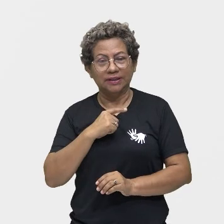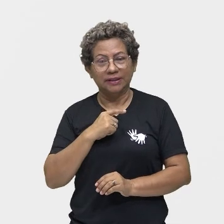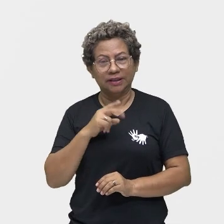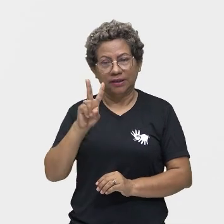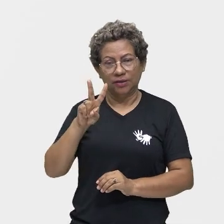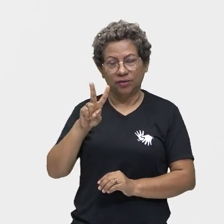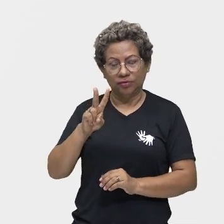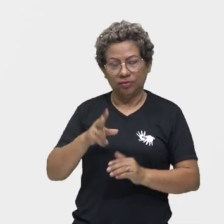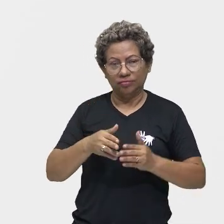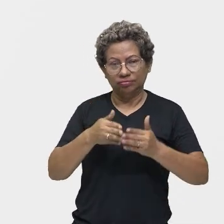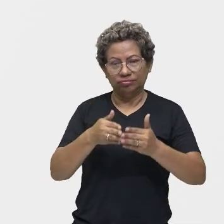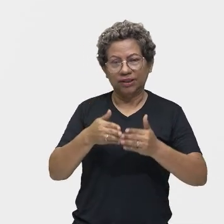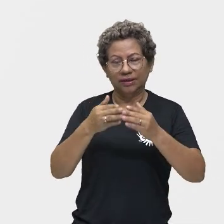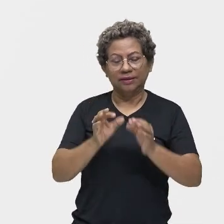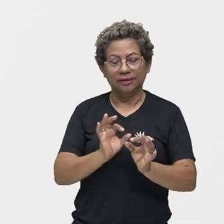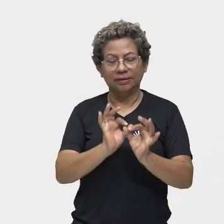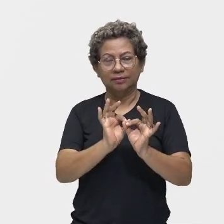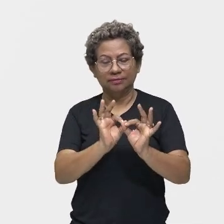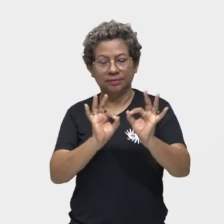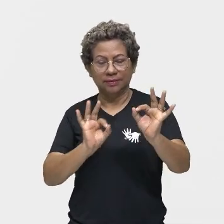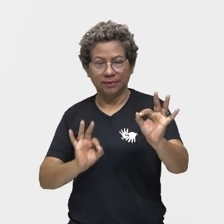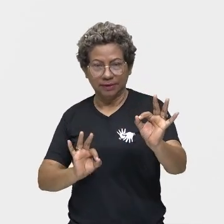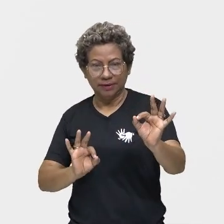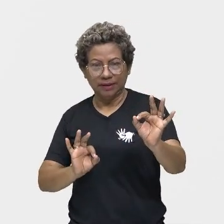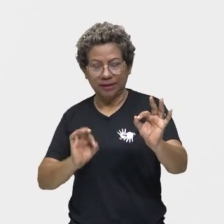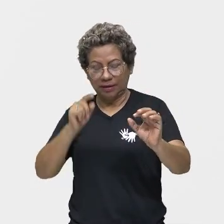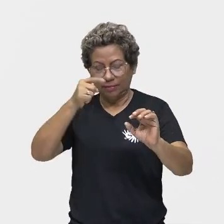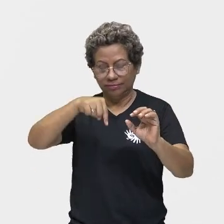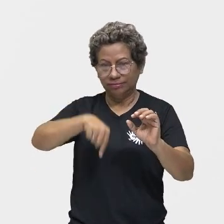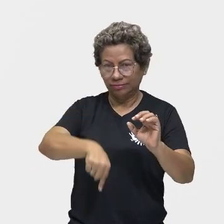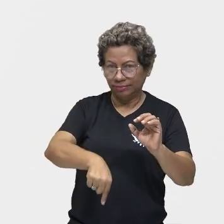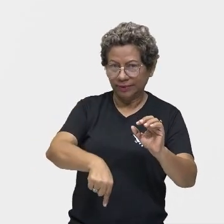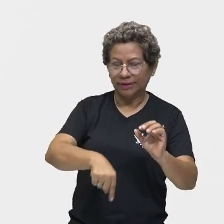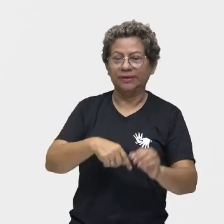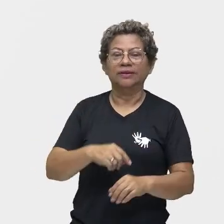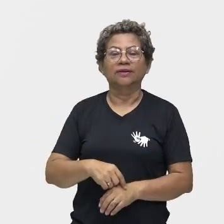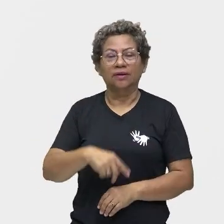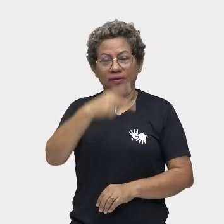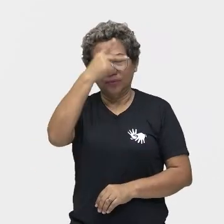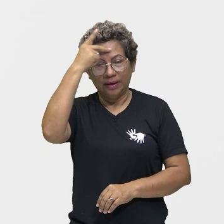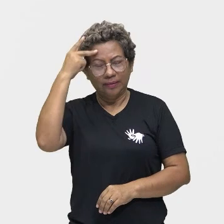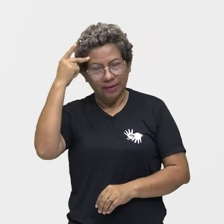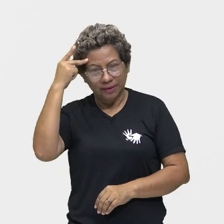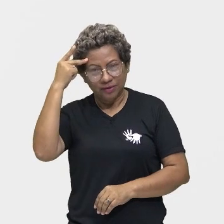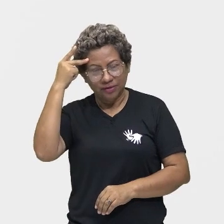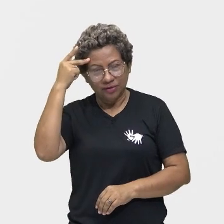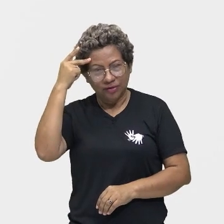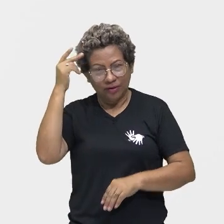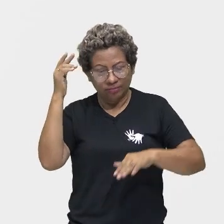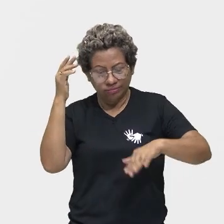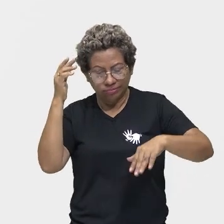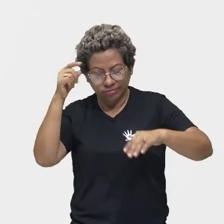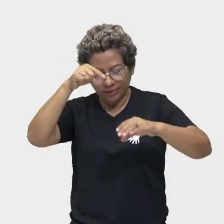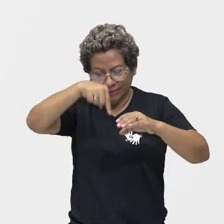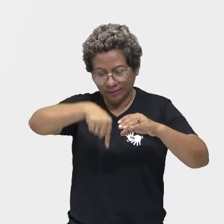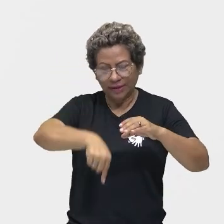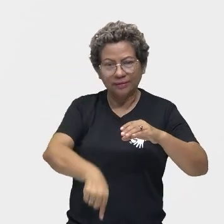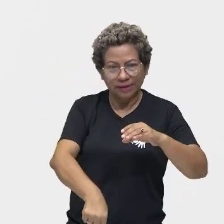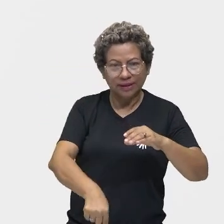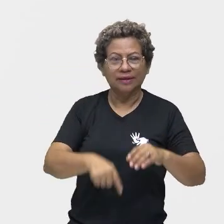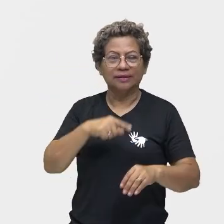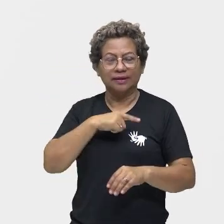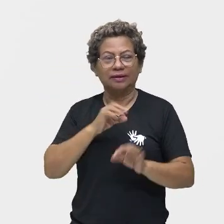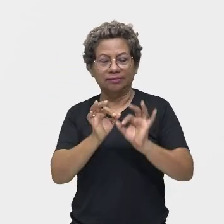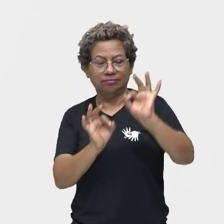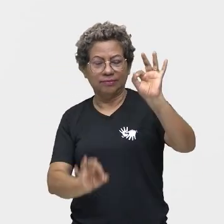outro. Através, de um profundímetro, o mergulhador M1 verifica que está a 12 metros do barco A.